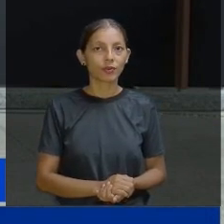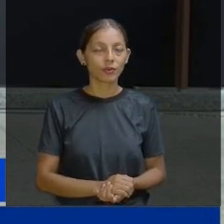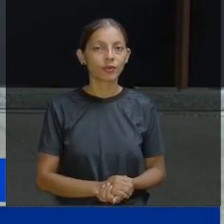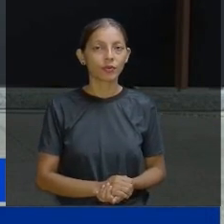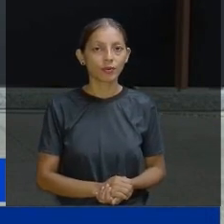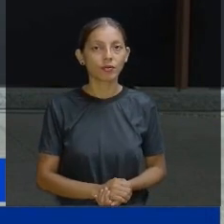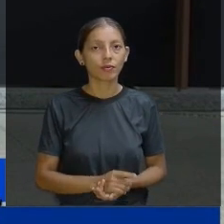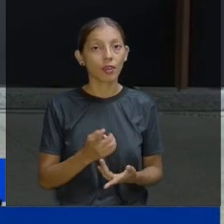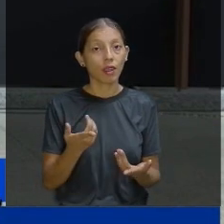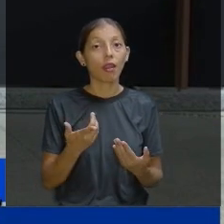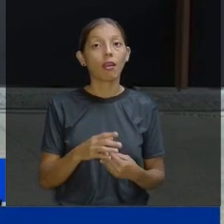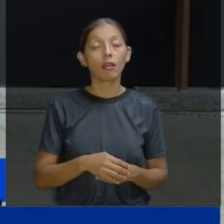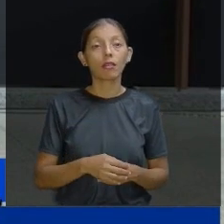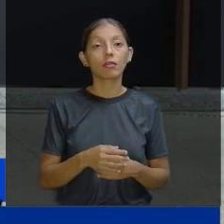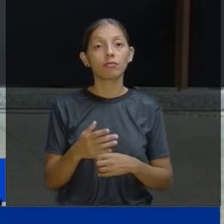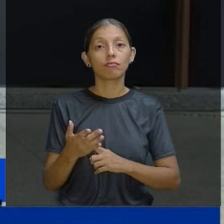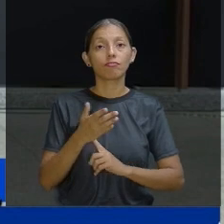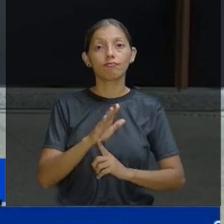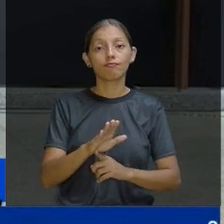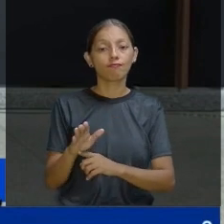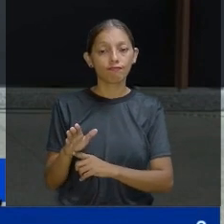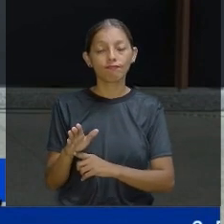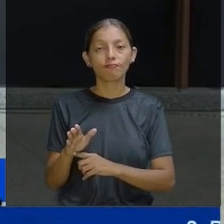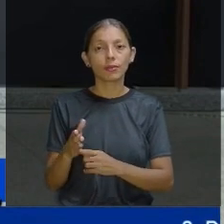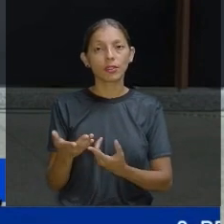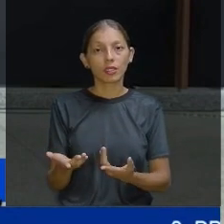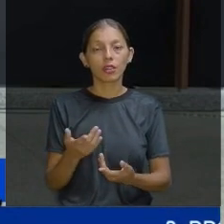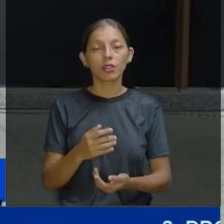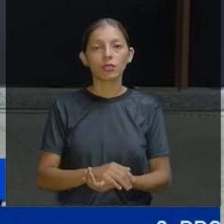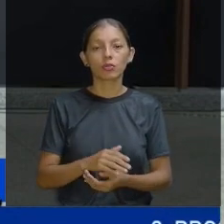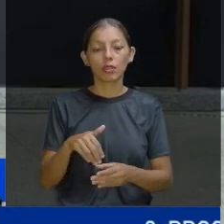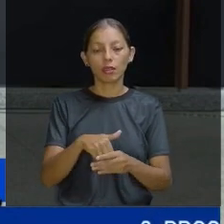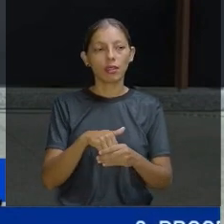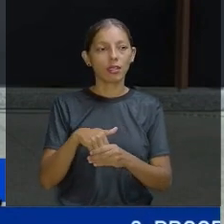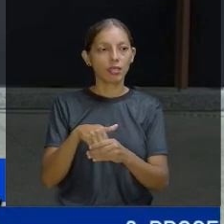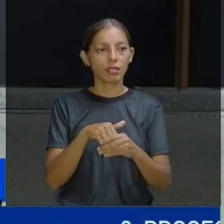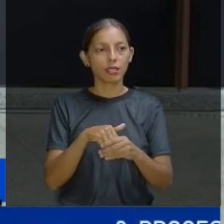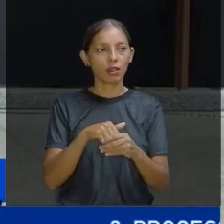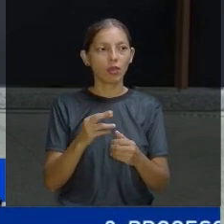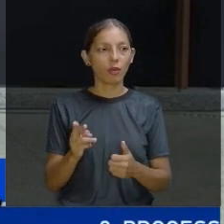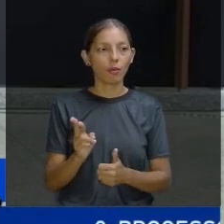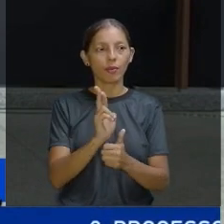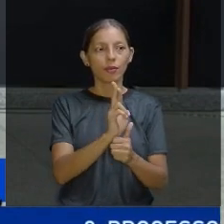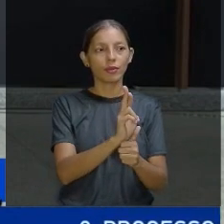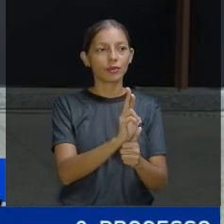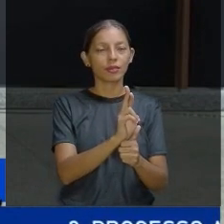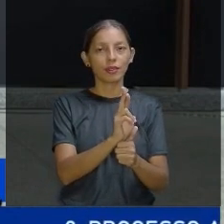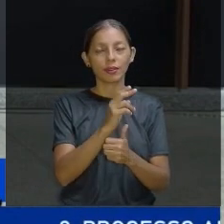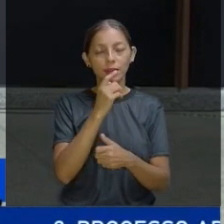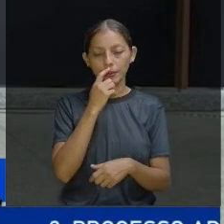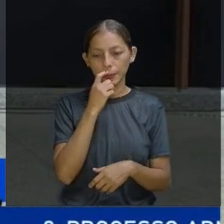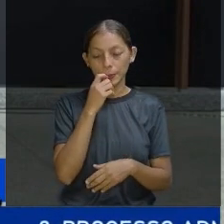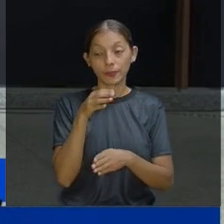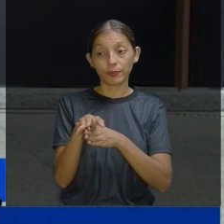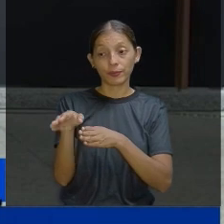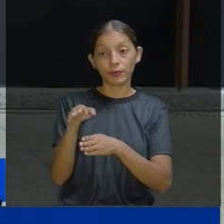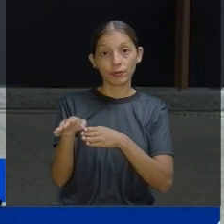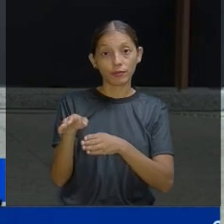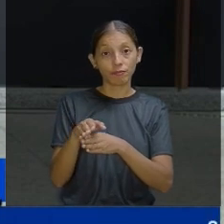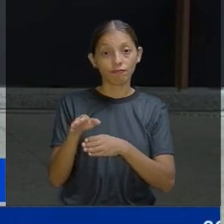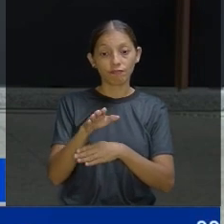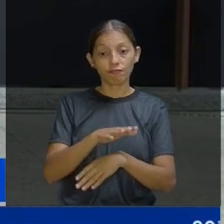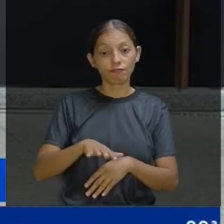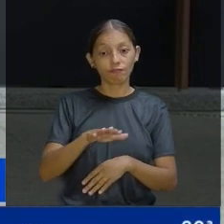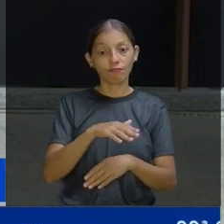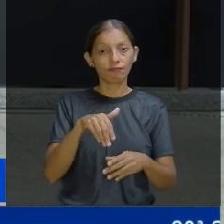Foco na mesa diretora da Câmara Municipal de Laranjal do Jari. Orientar todos os promotores eleitorais Com a palavra,